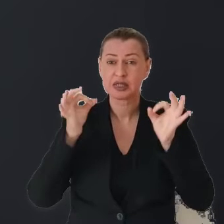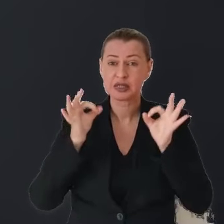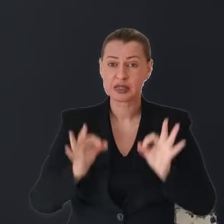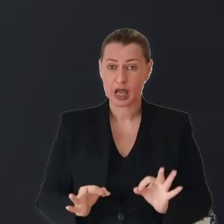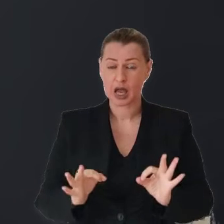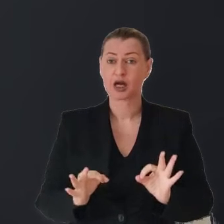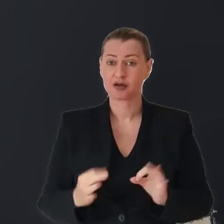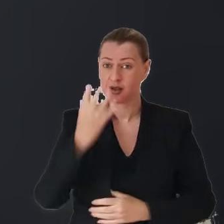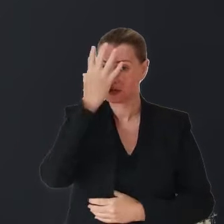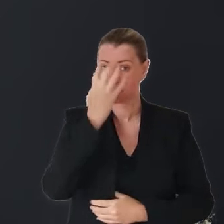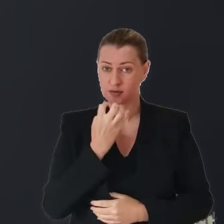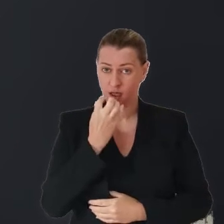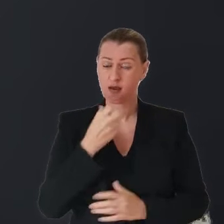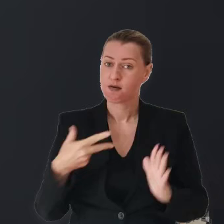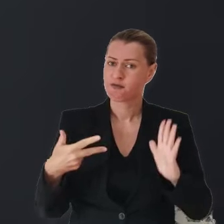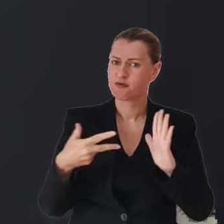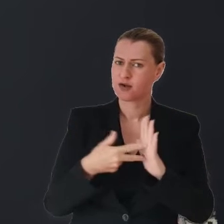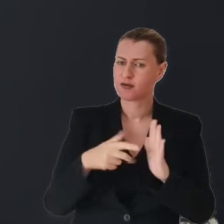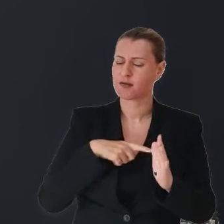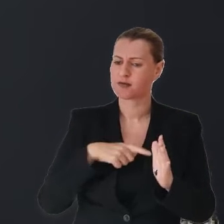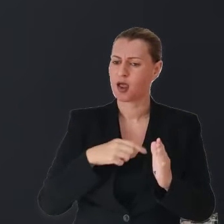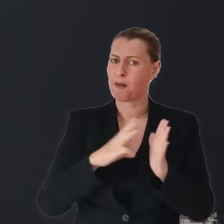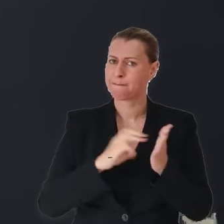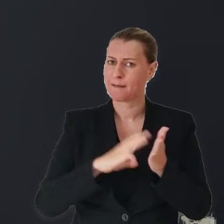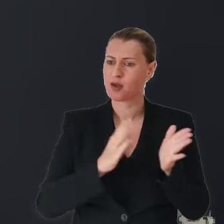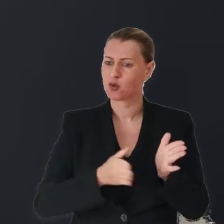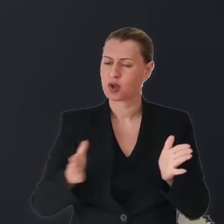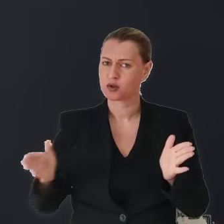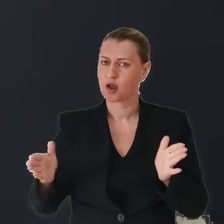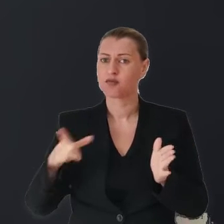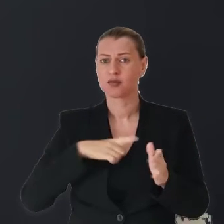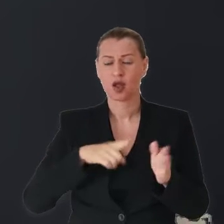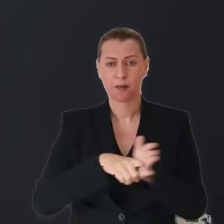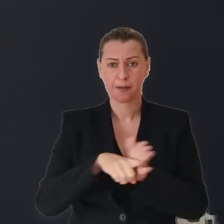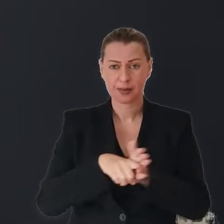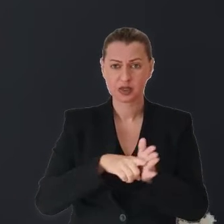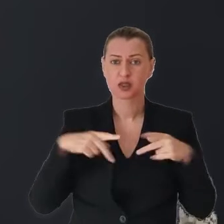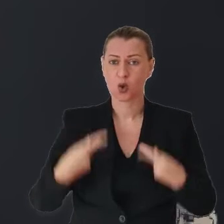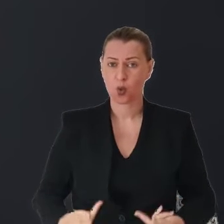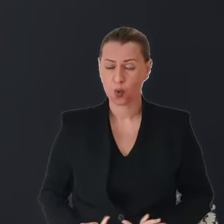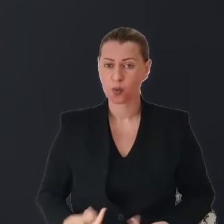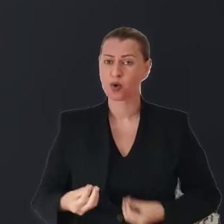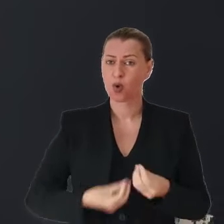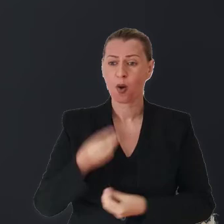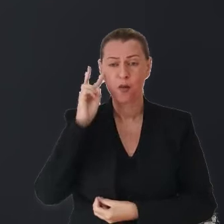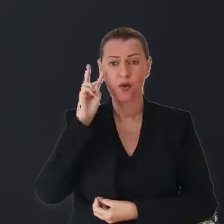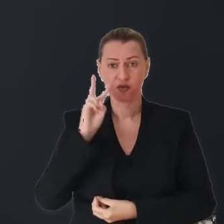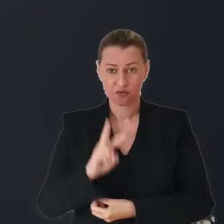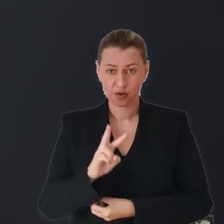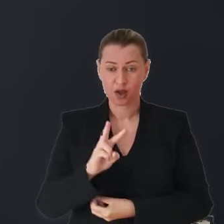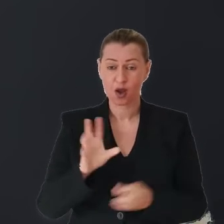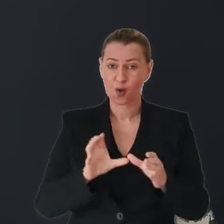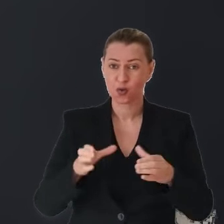tem métodos e etapas. A primeira dessas etapas, caso a pesquisa envolva seres humanos, é a submissão e a verificação